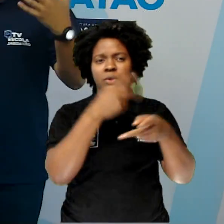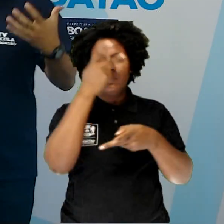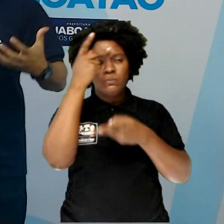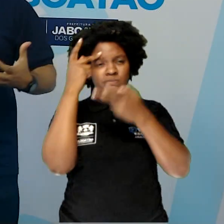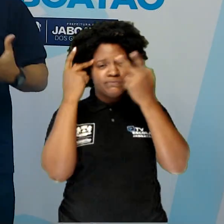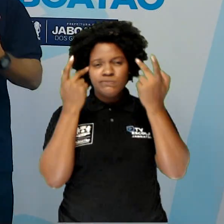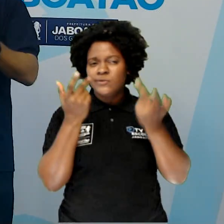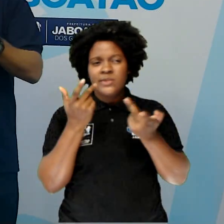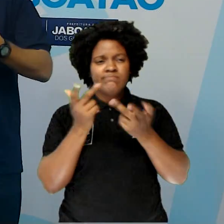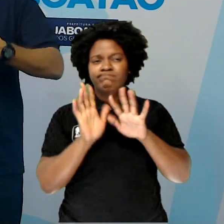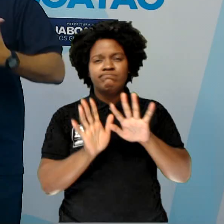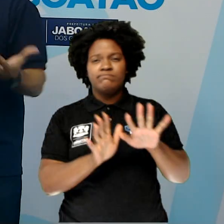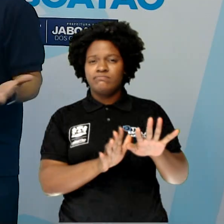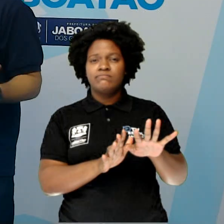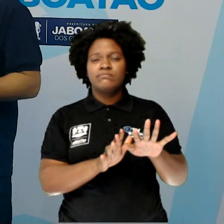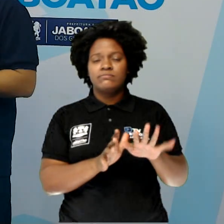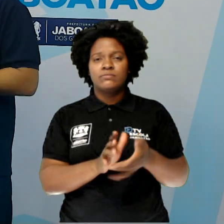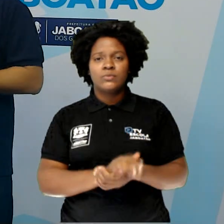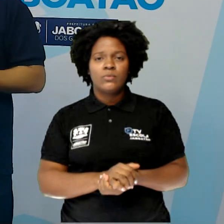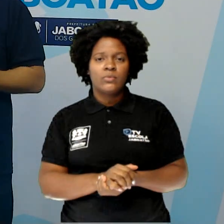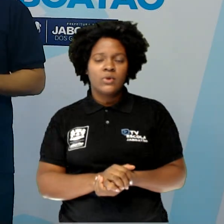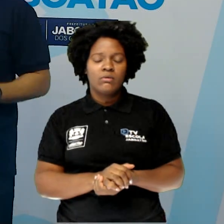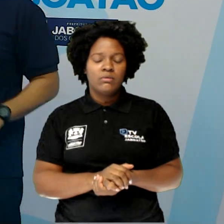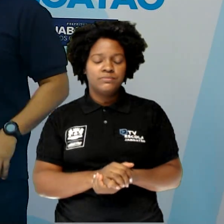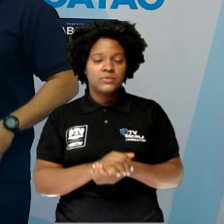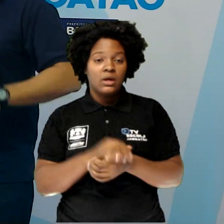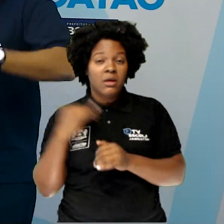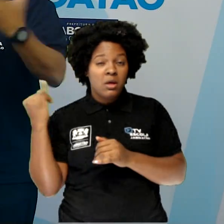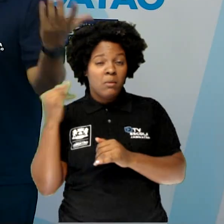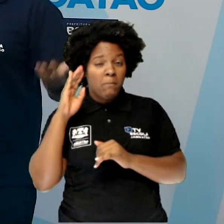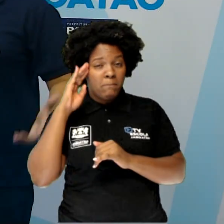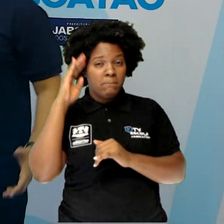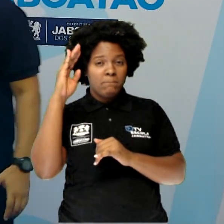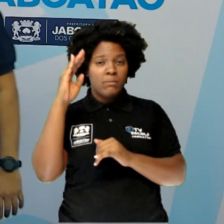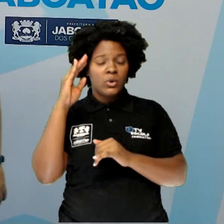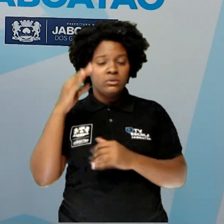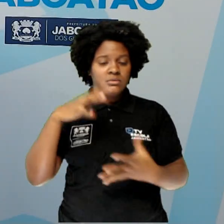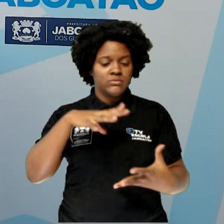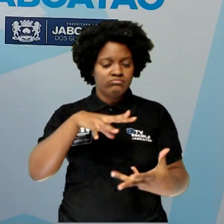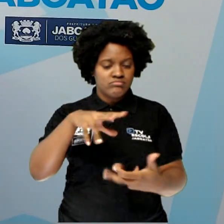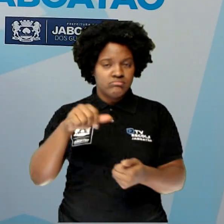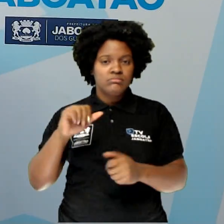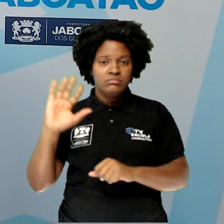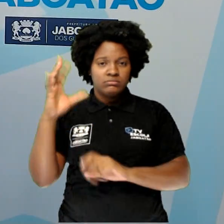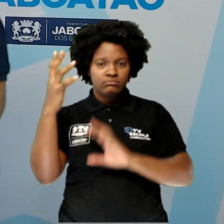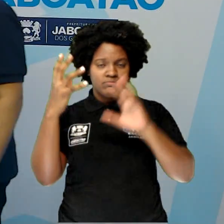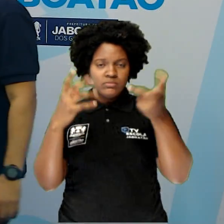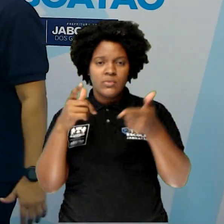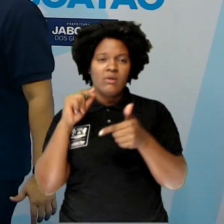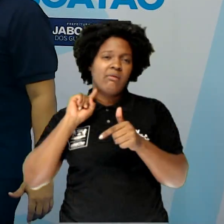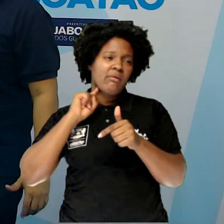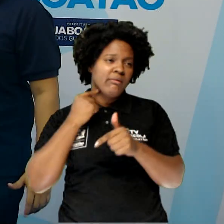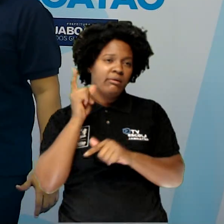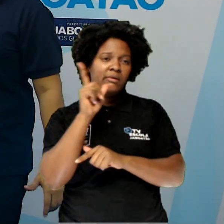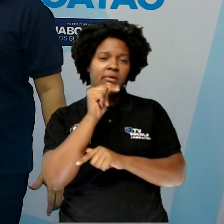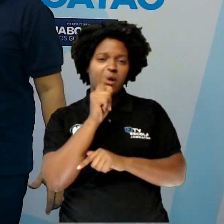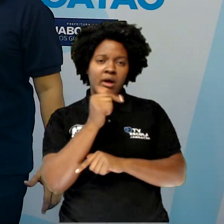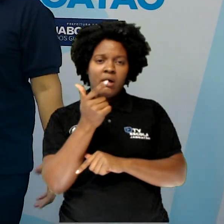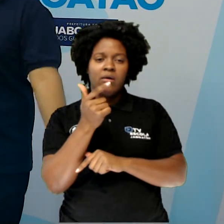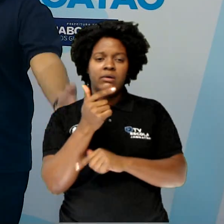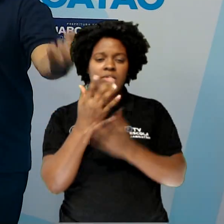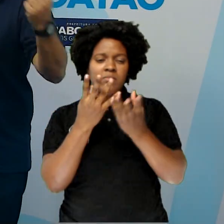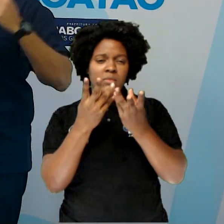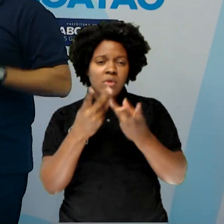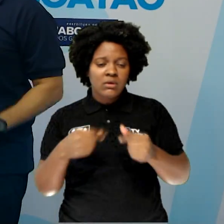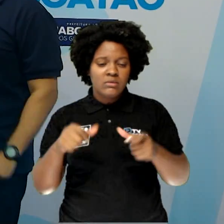trabalha essa ideia que eu acho fundamental também para a natureza e para o ambiente. A poluição da água, a destruição do